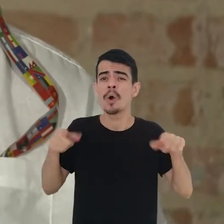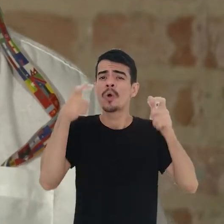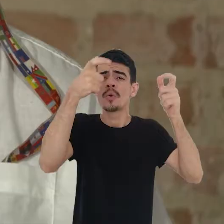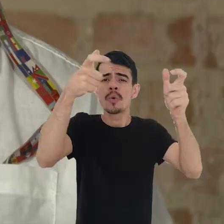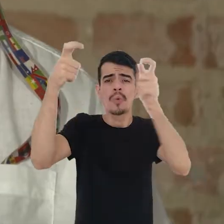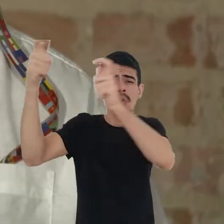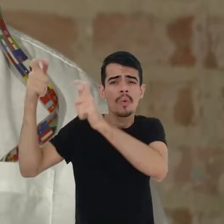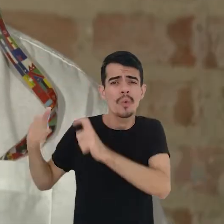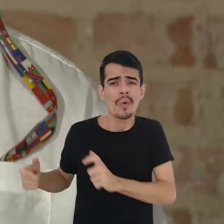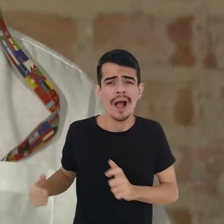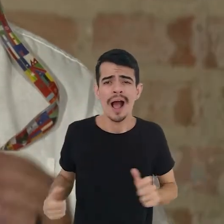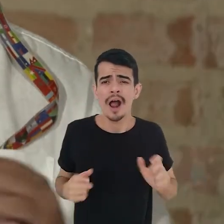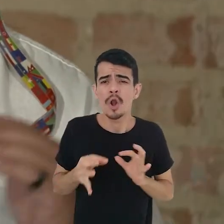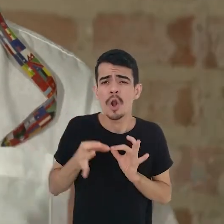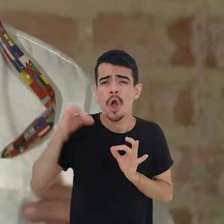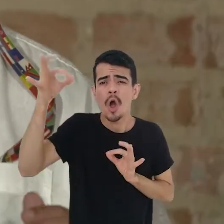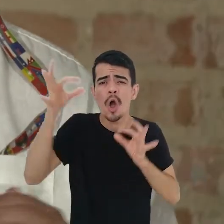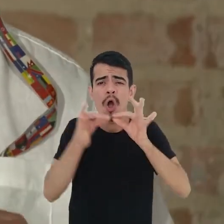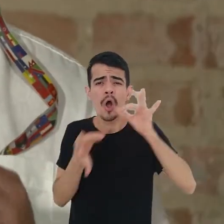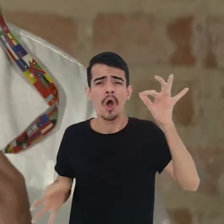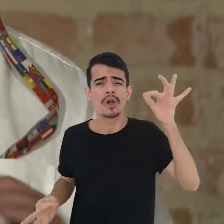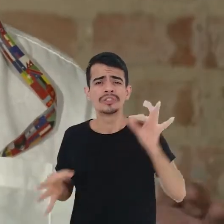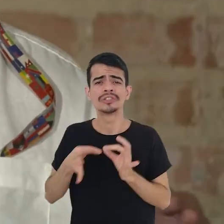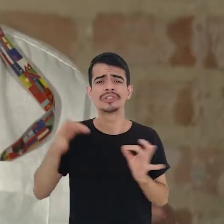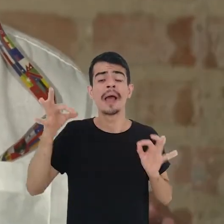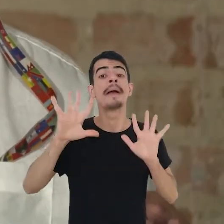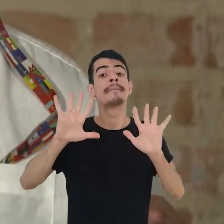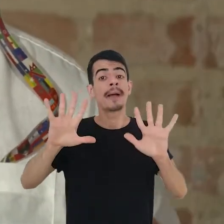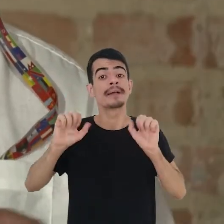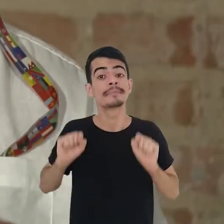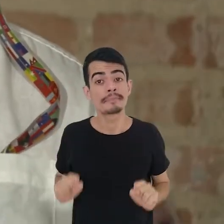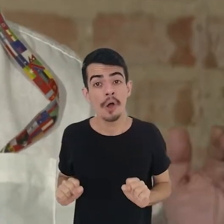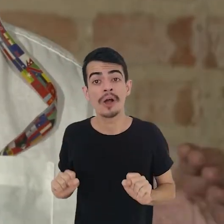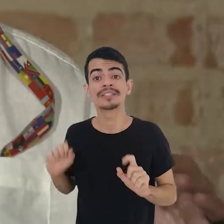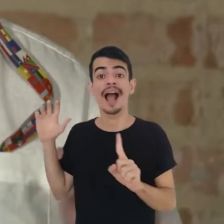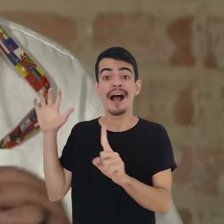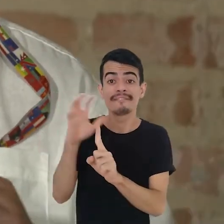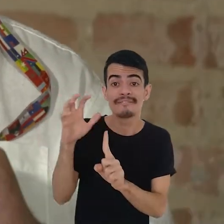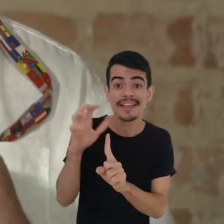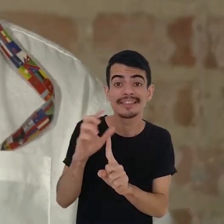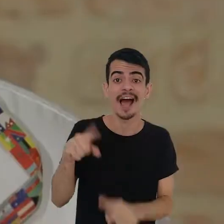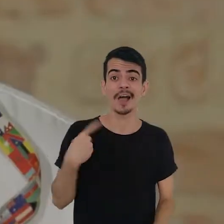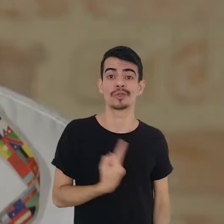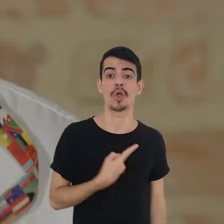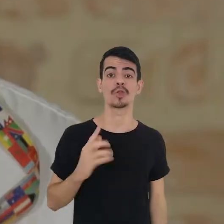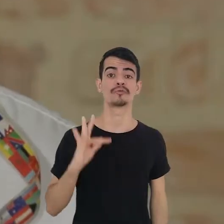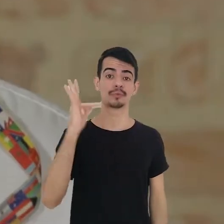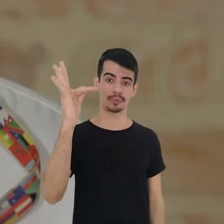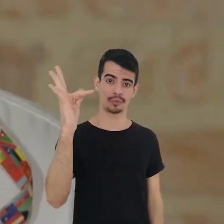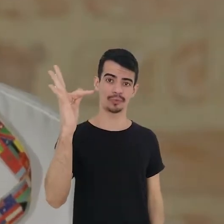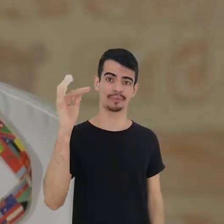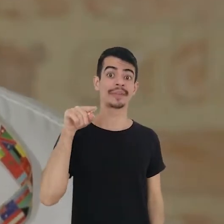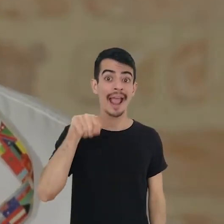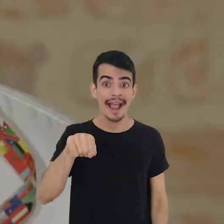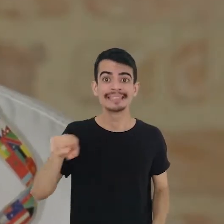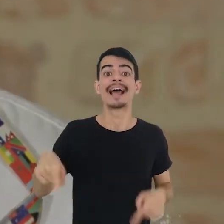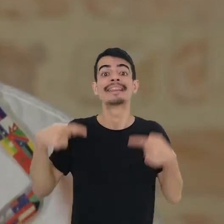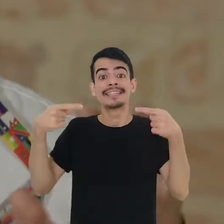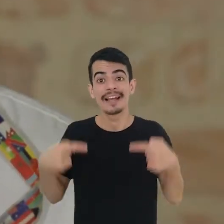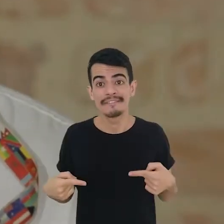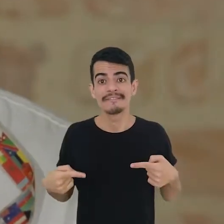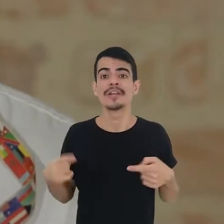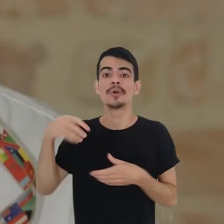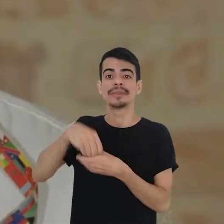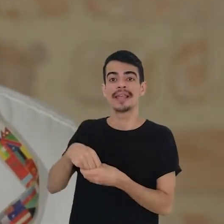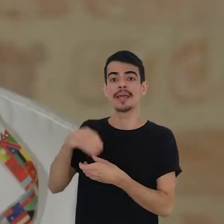nosso futuro. Então, esse é o nosso grande desafio que nós temos hoje nas ciências climáticas,